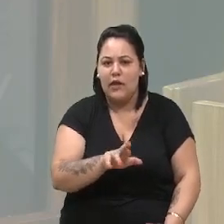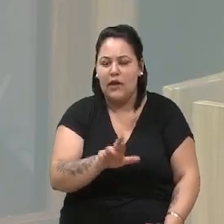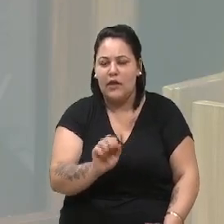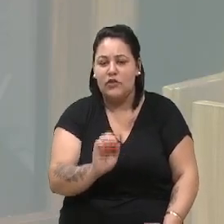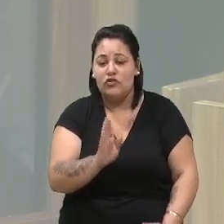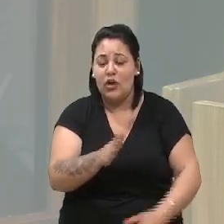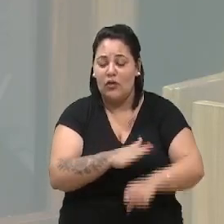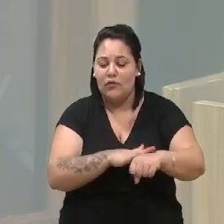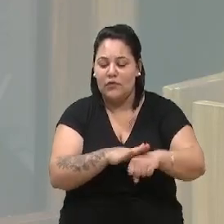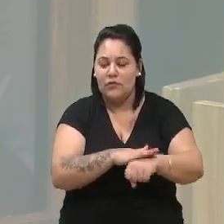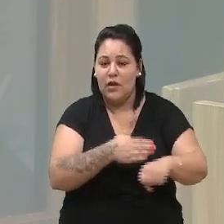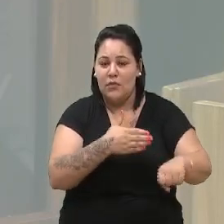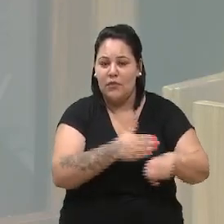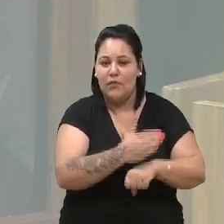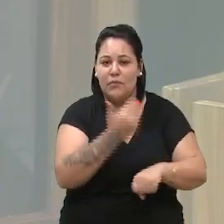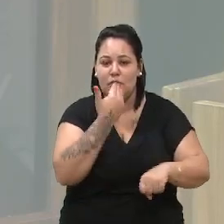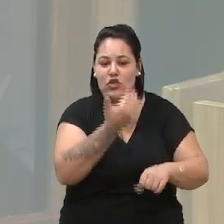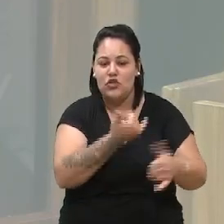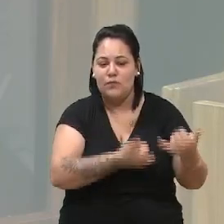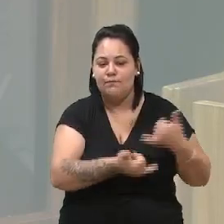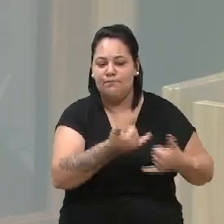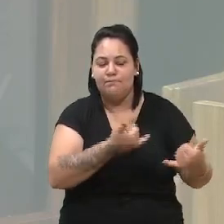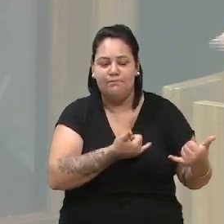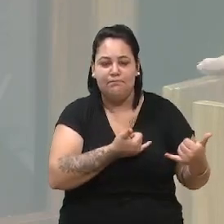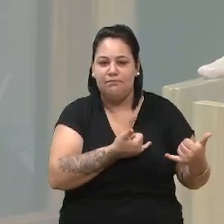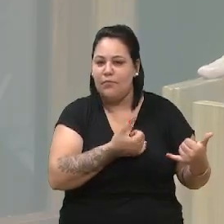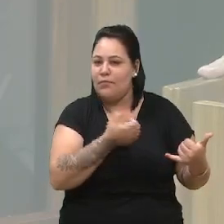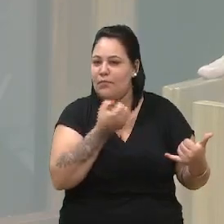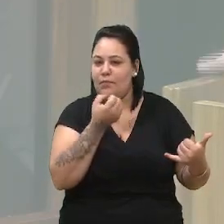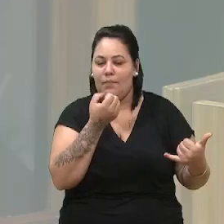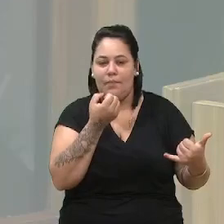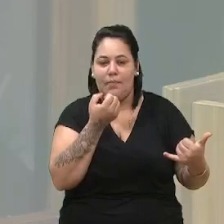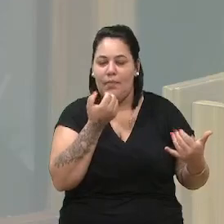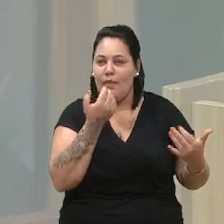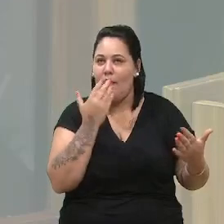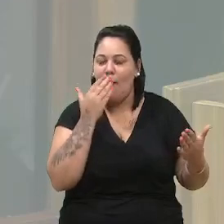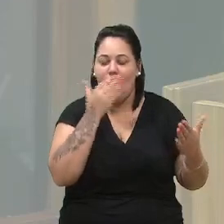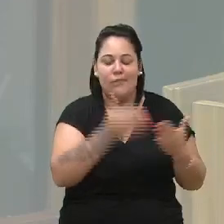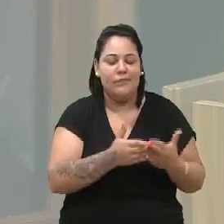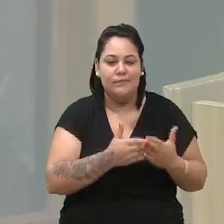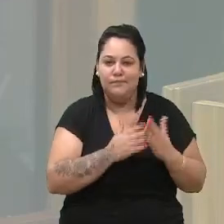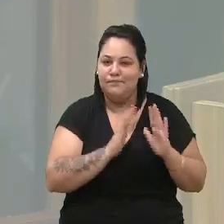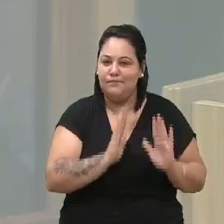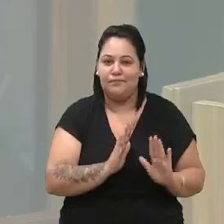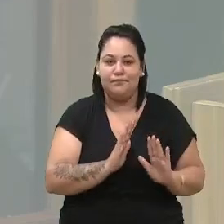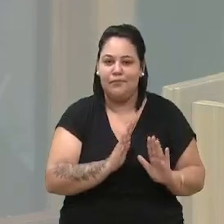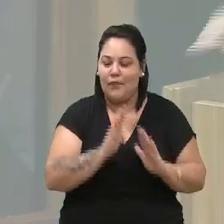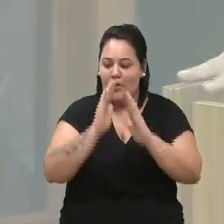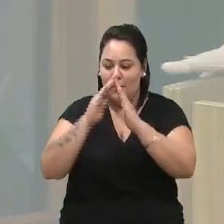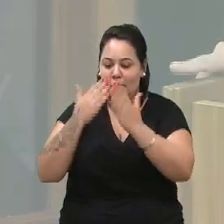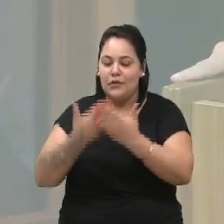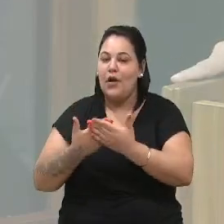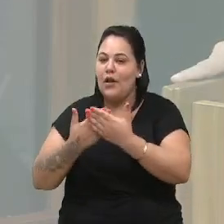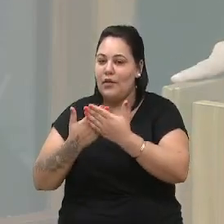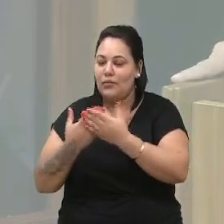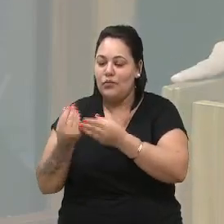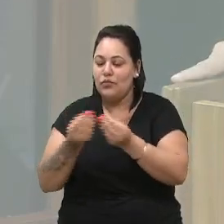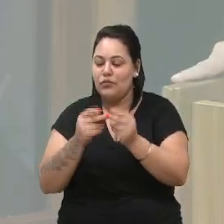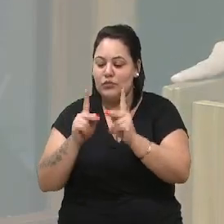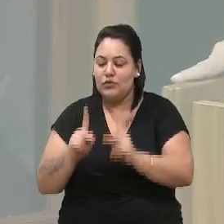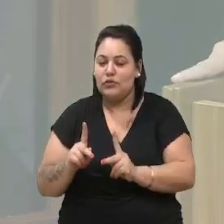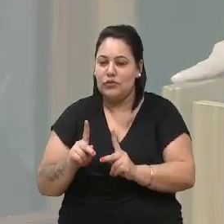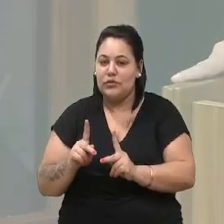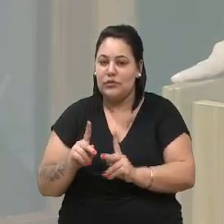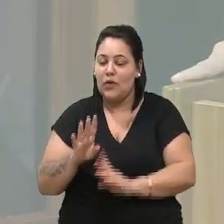ao cúmulo na escola Governador Roberto Silveira, que é uma escola reconhecida, fica aí próximo da Avenida Rio